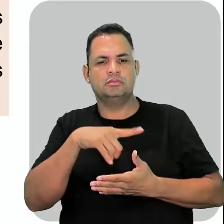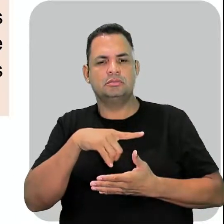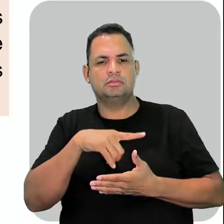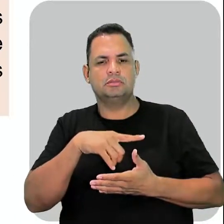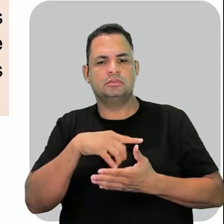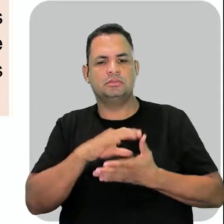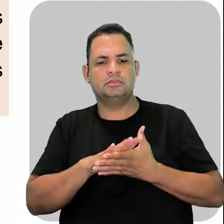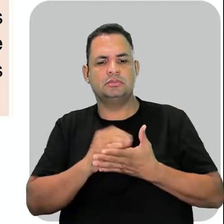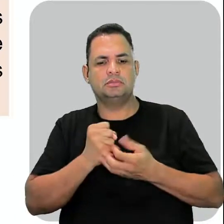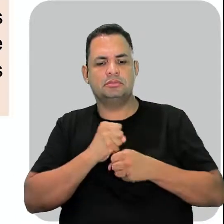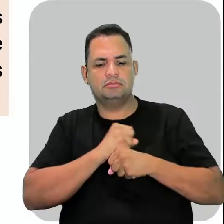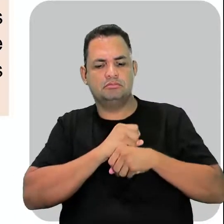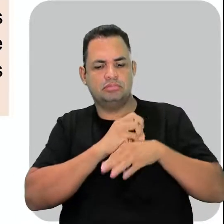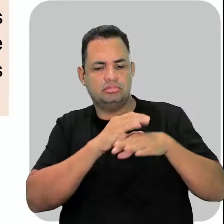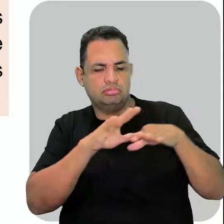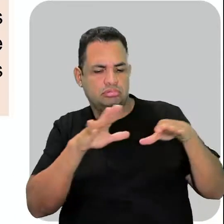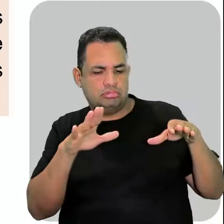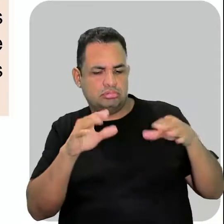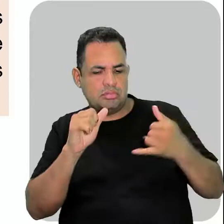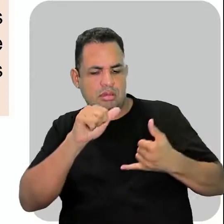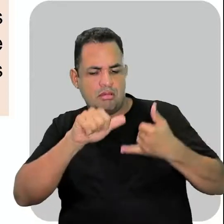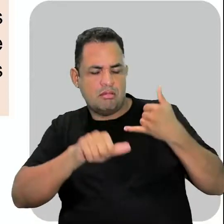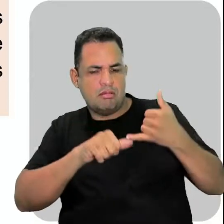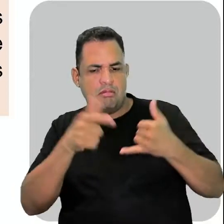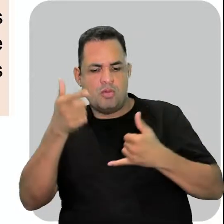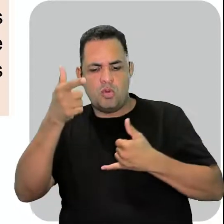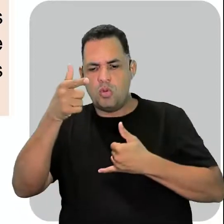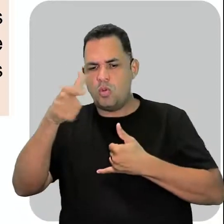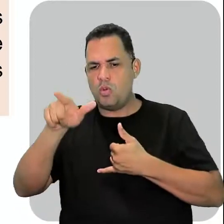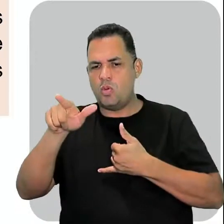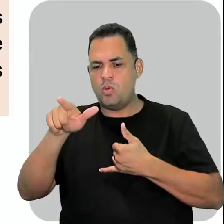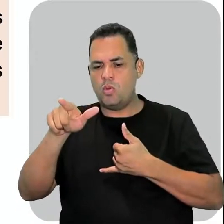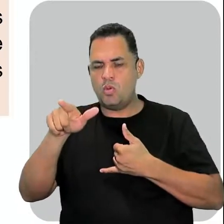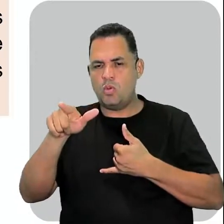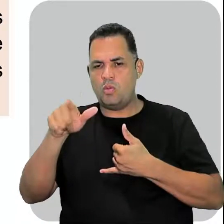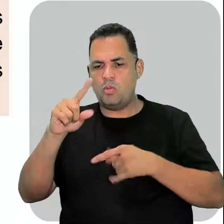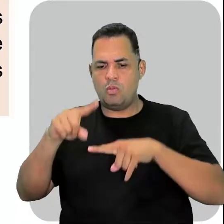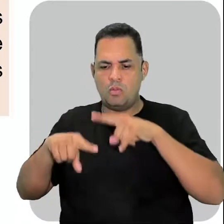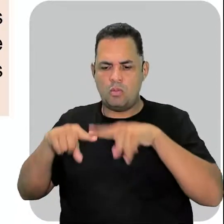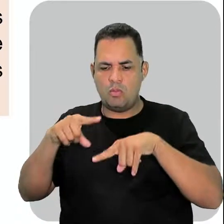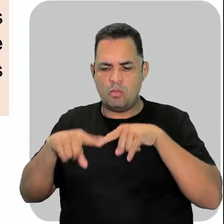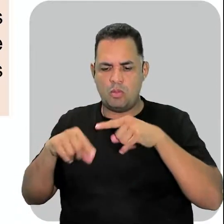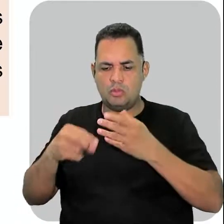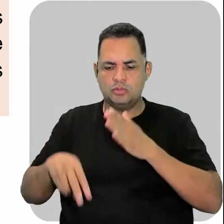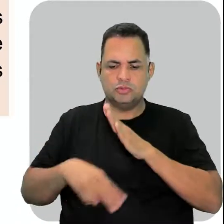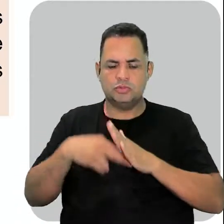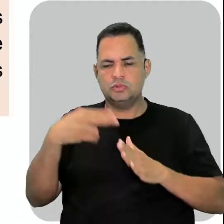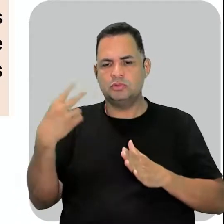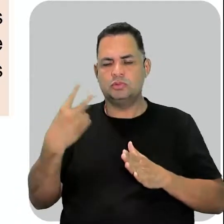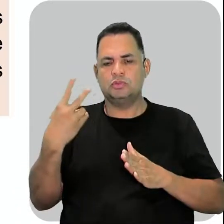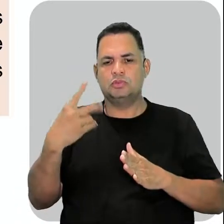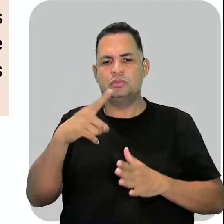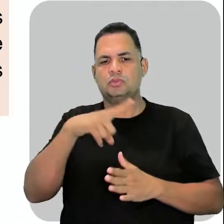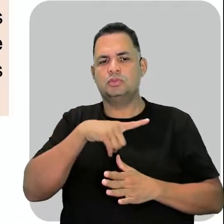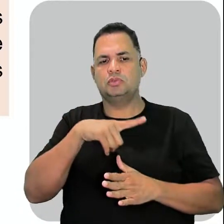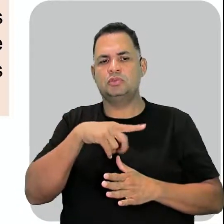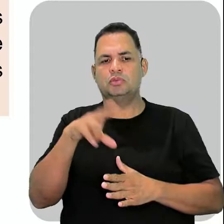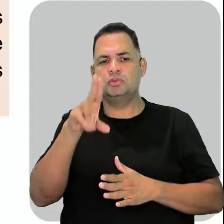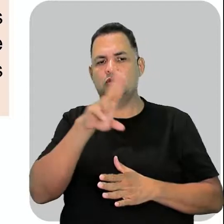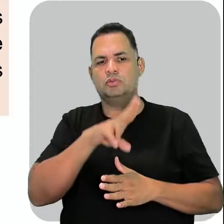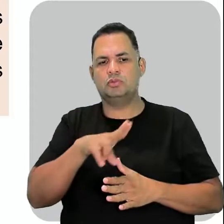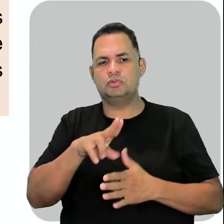ser contaminada ou de reagir com outros produtos secundários, aí a gente usa o